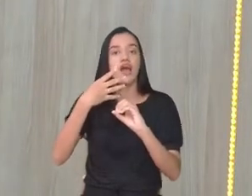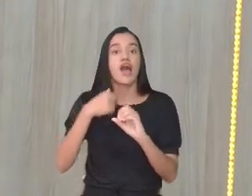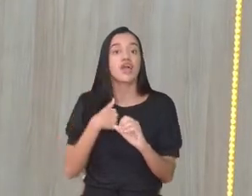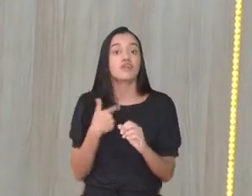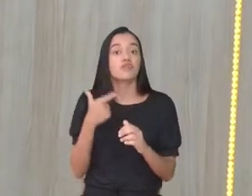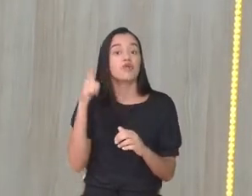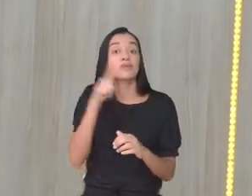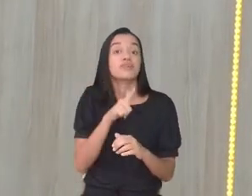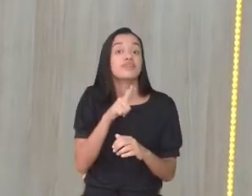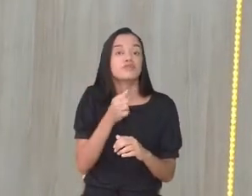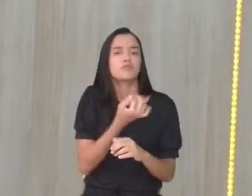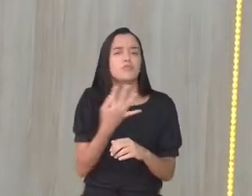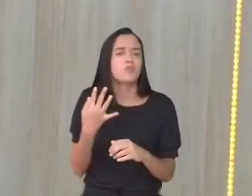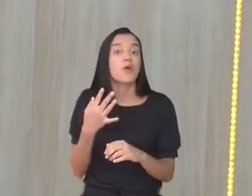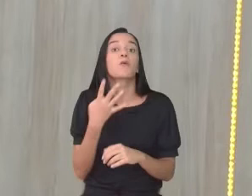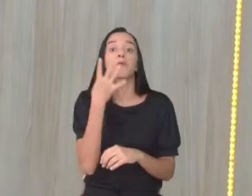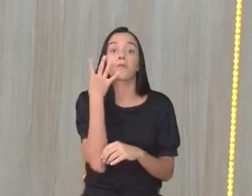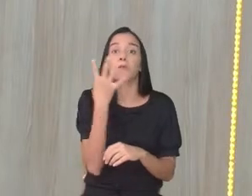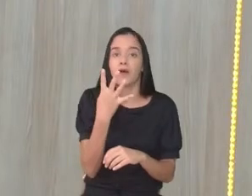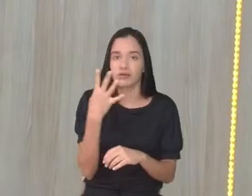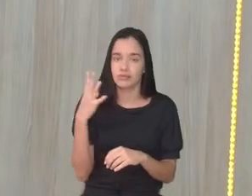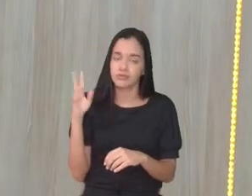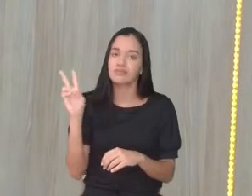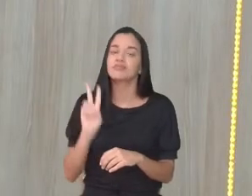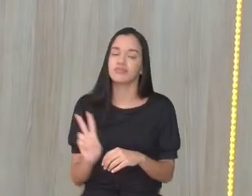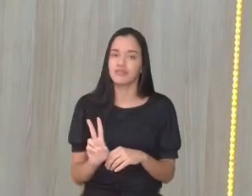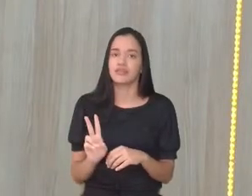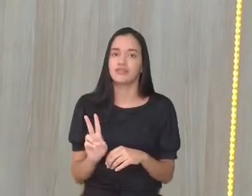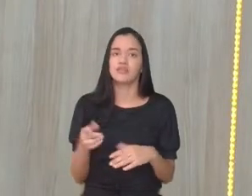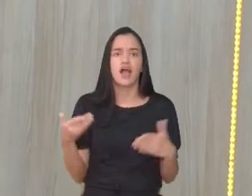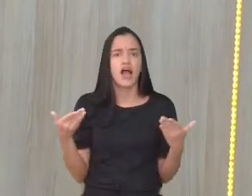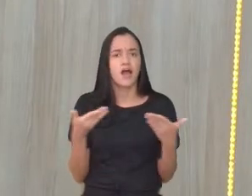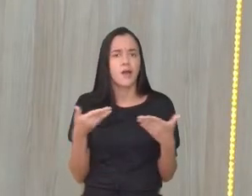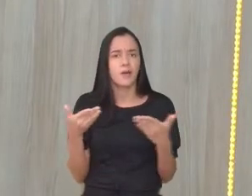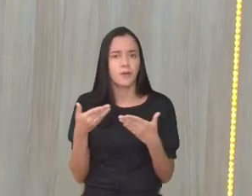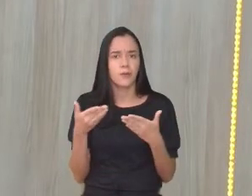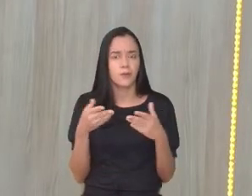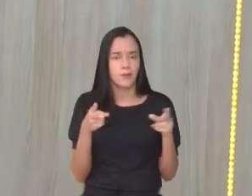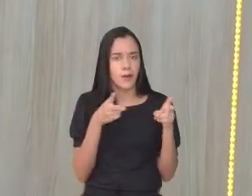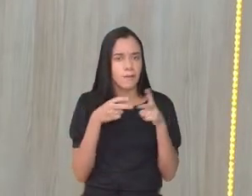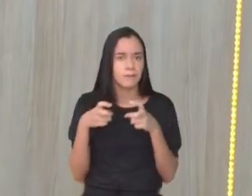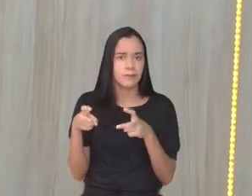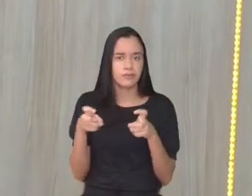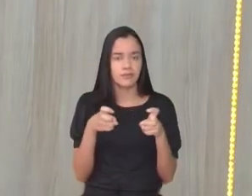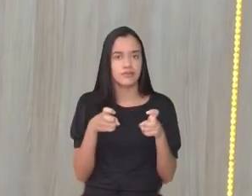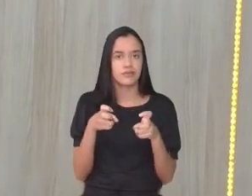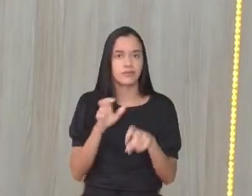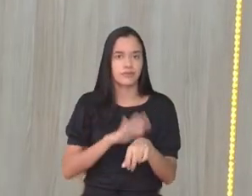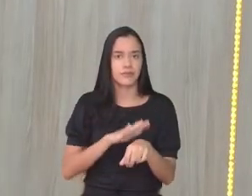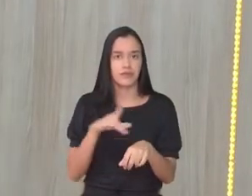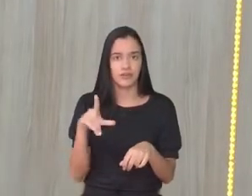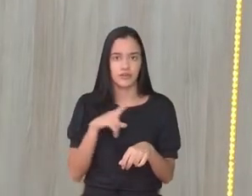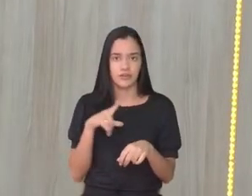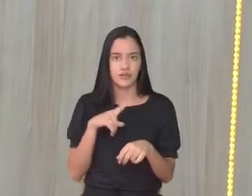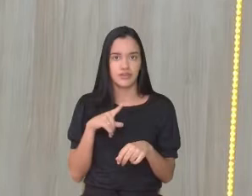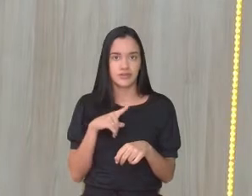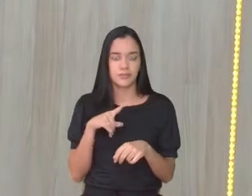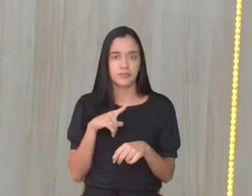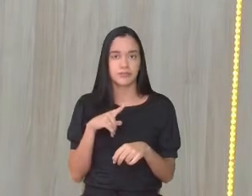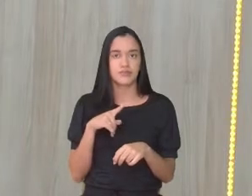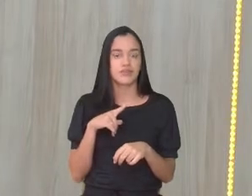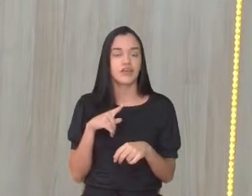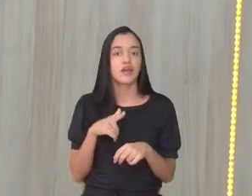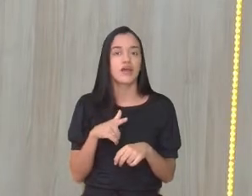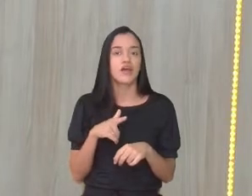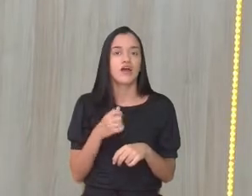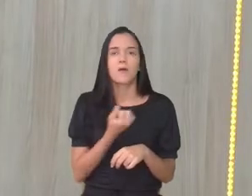vezes? 4 vezes. Tá aí os 4. Agora, observe que nessa situação que eu tenho aqui, eu tenho